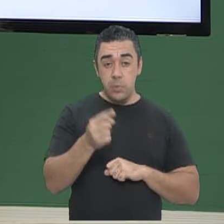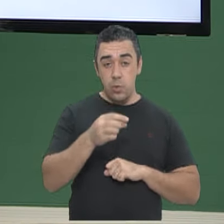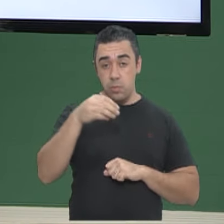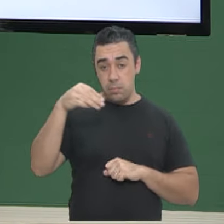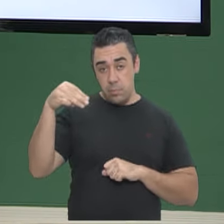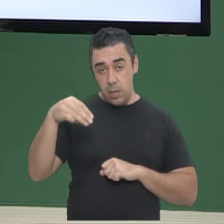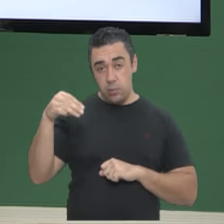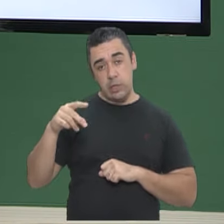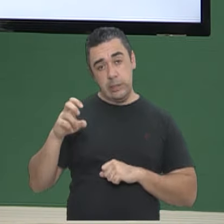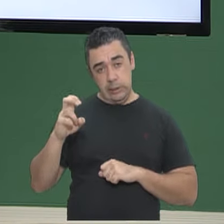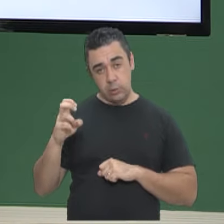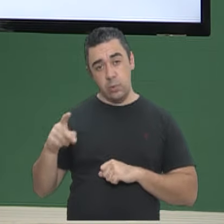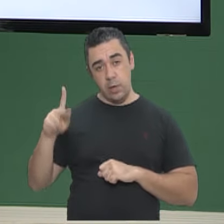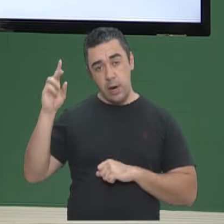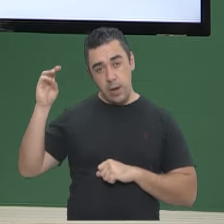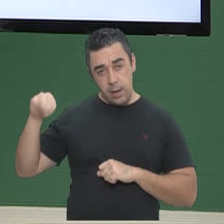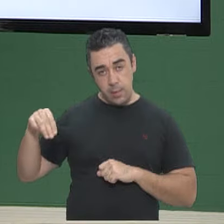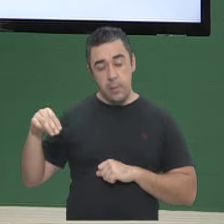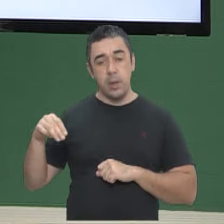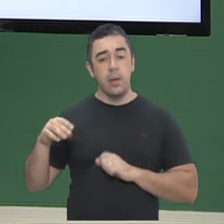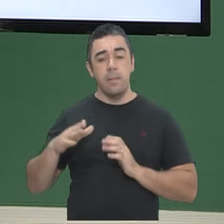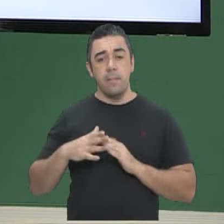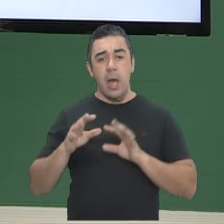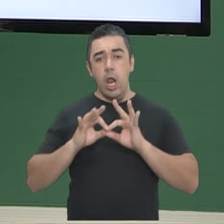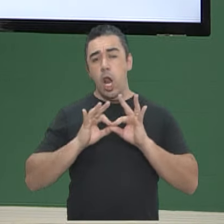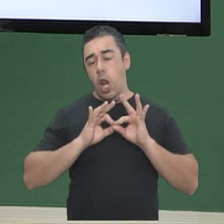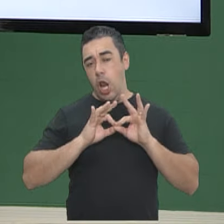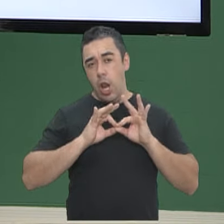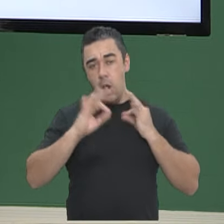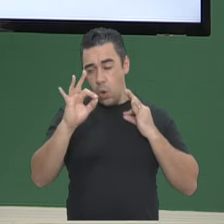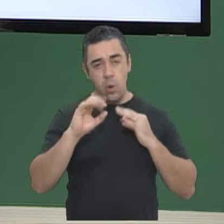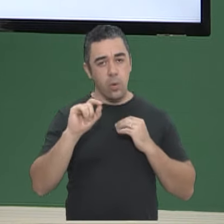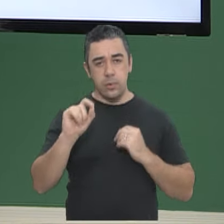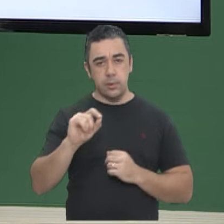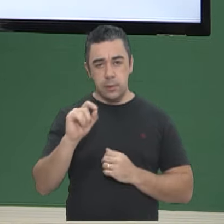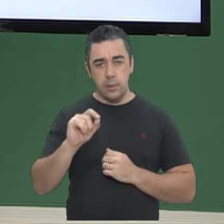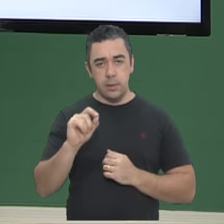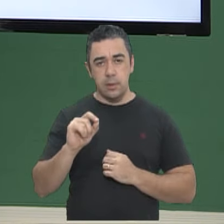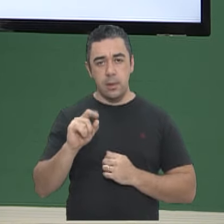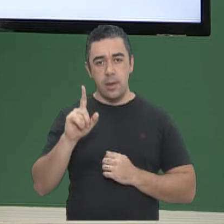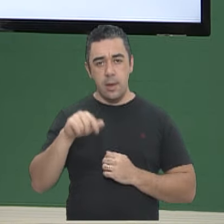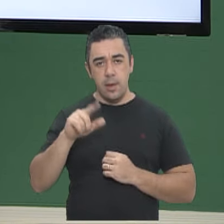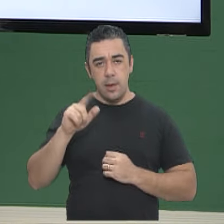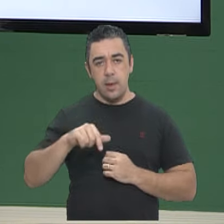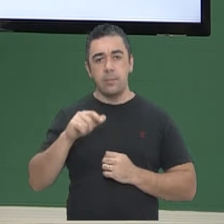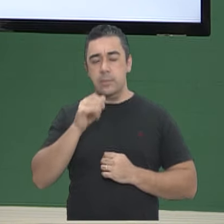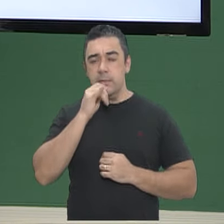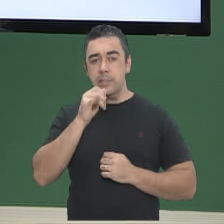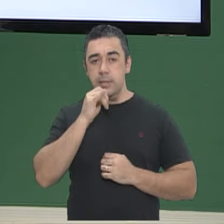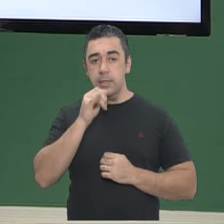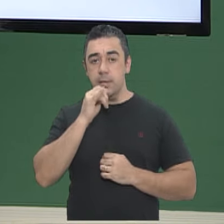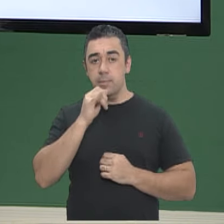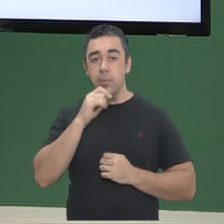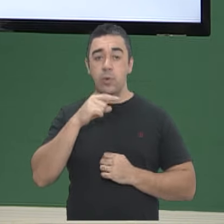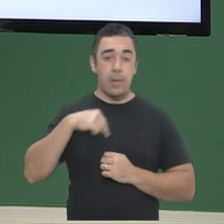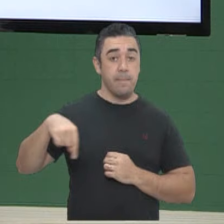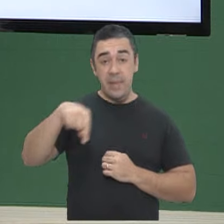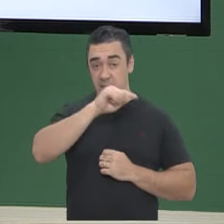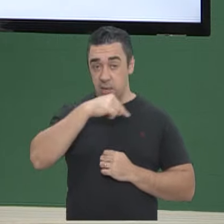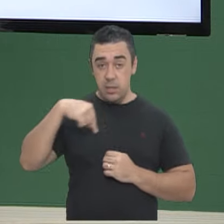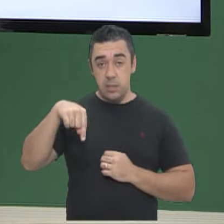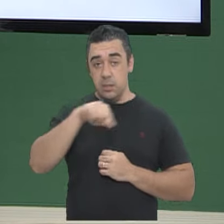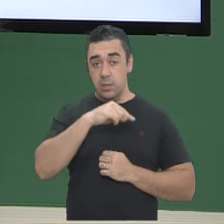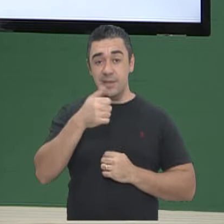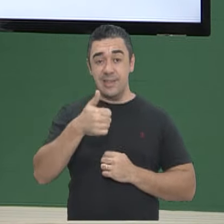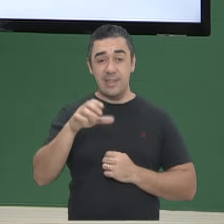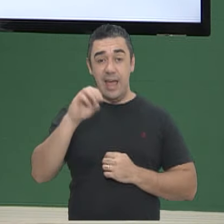ou seja, 5 quilômetros, e a prova mais longa das provas rasas, que são as provas que são disputadas na pista, que é